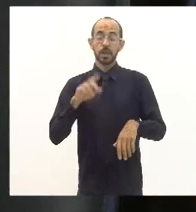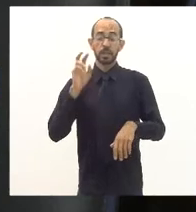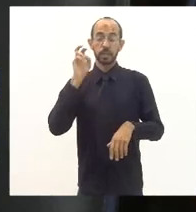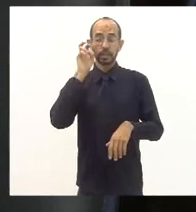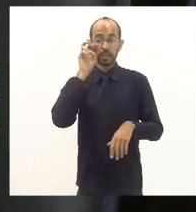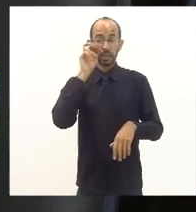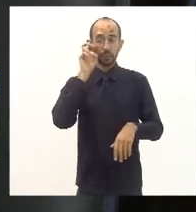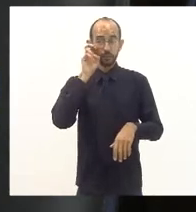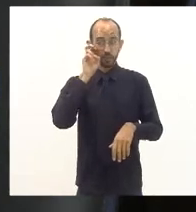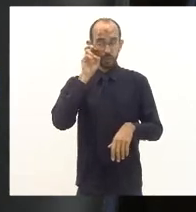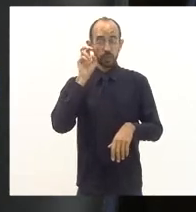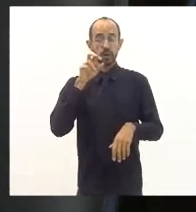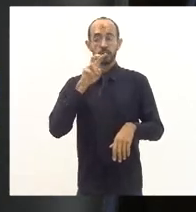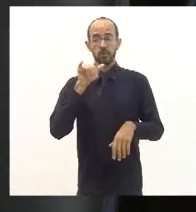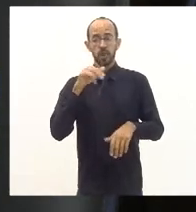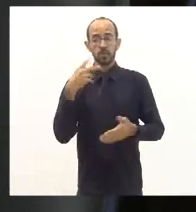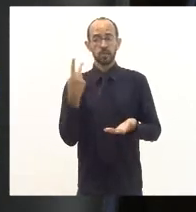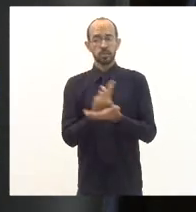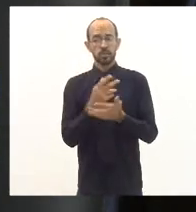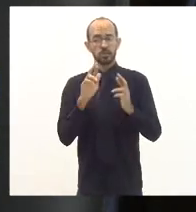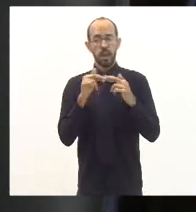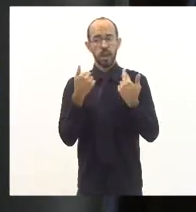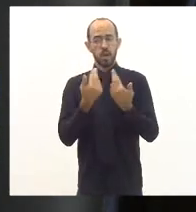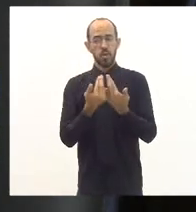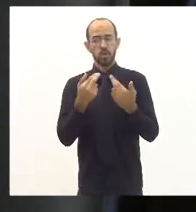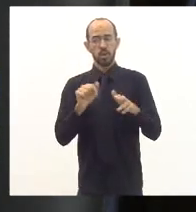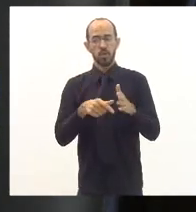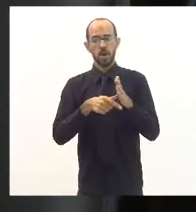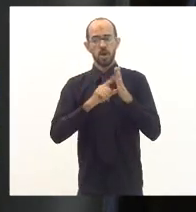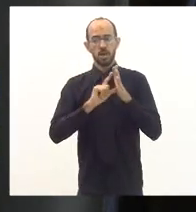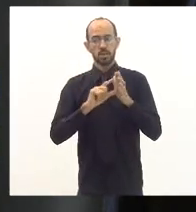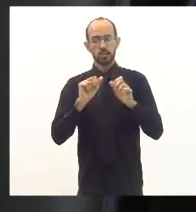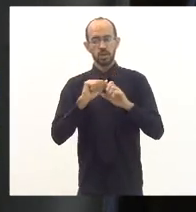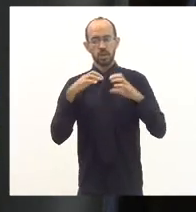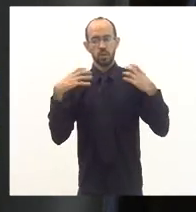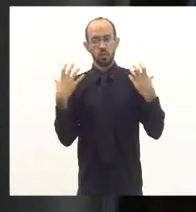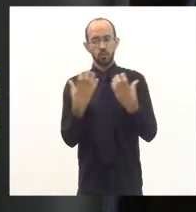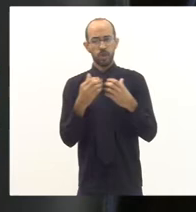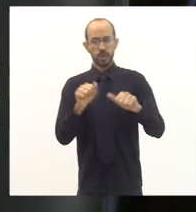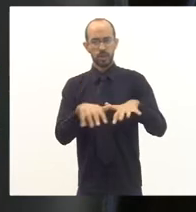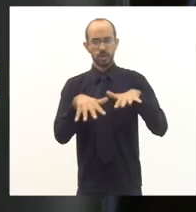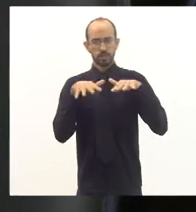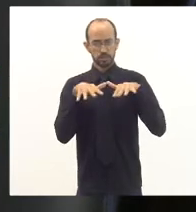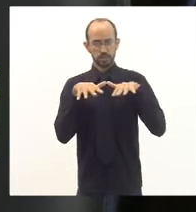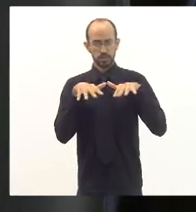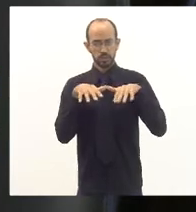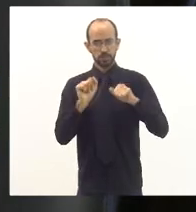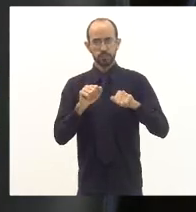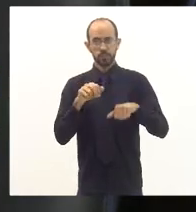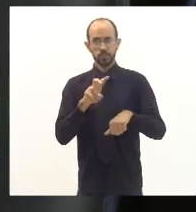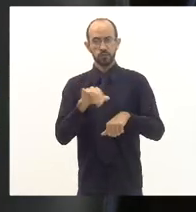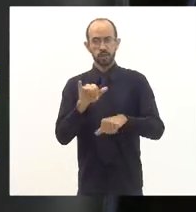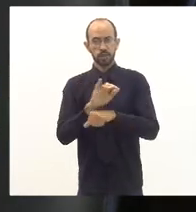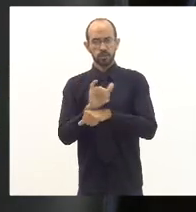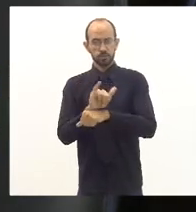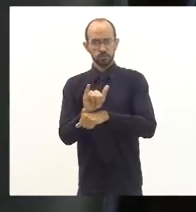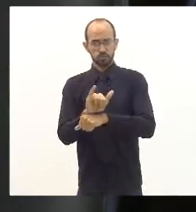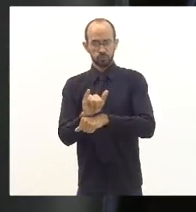acontecer uma roda de conversa pré-conferência estadual de saúde mental. Ela vai estar disponível no YouTube da